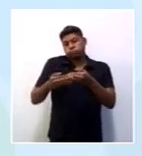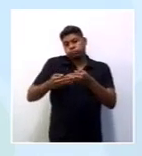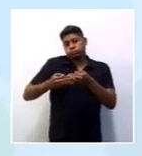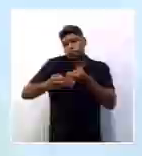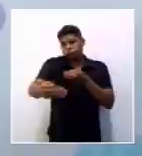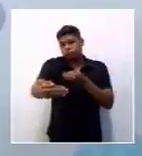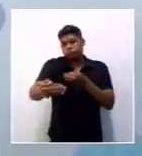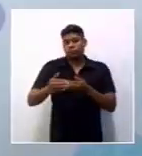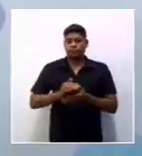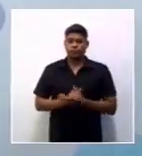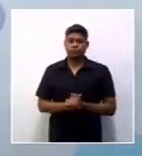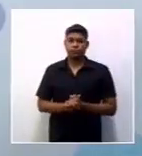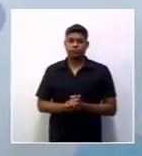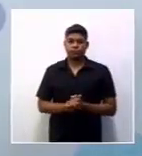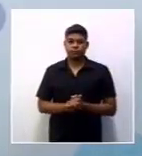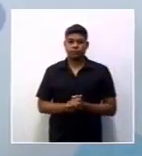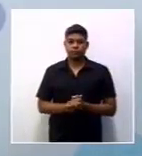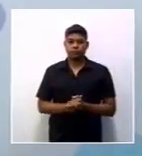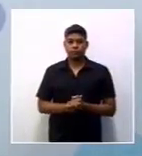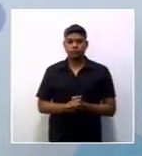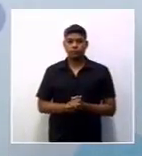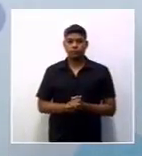frente. Tá?